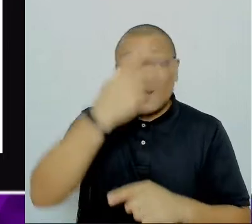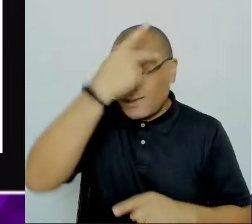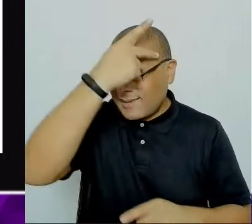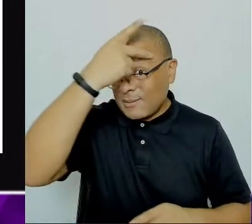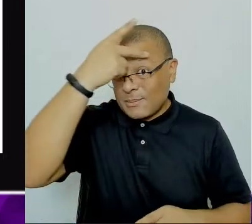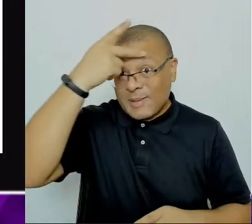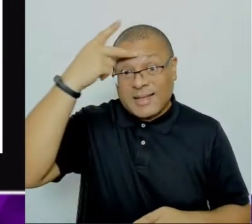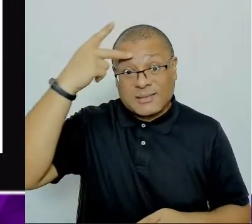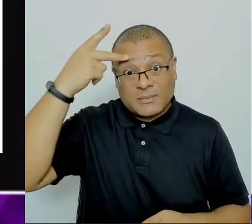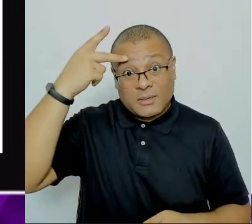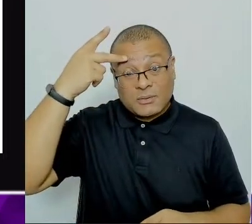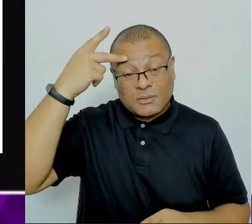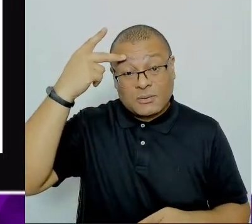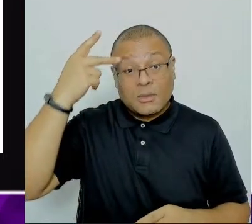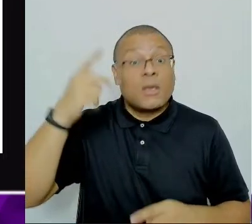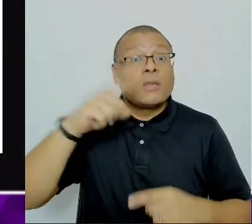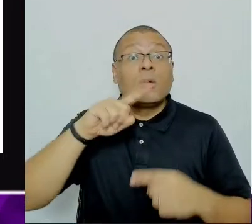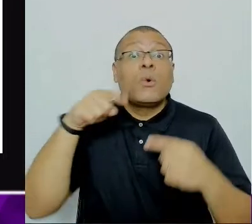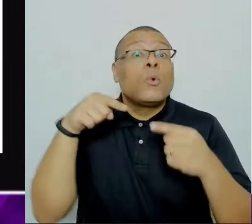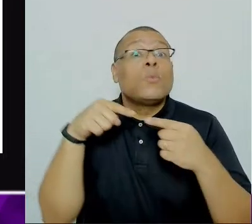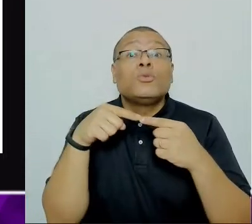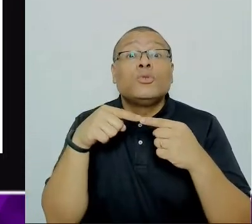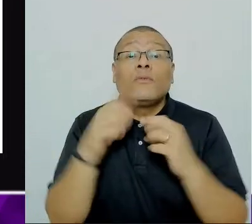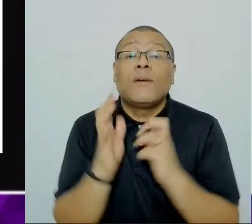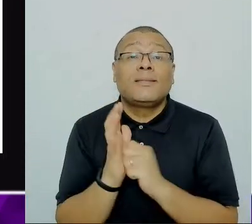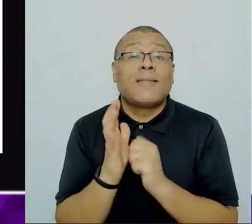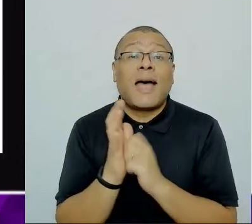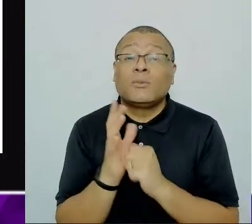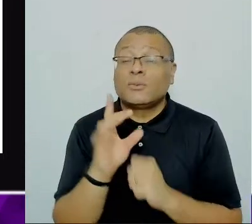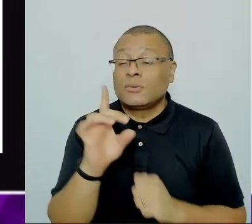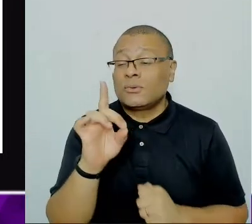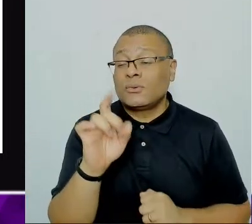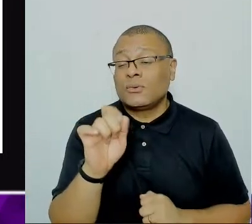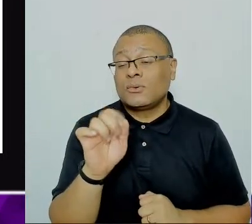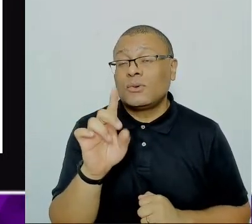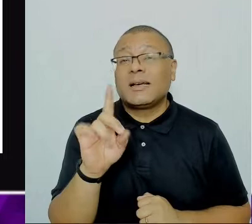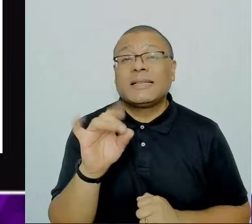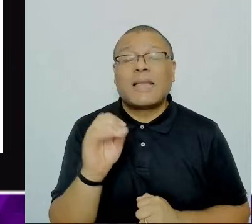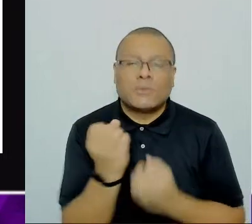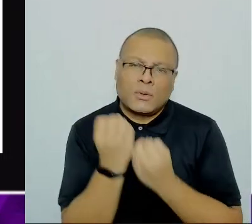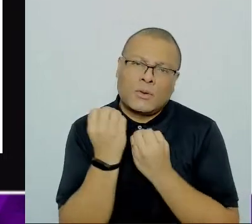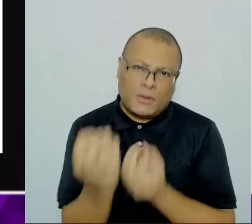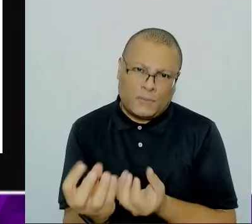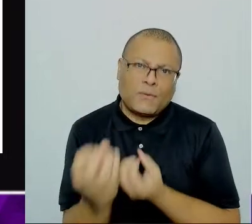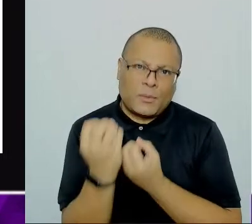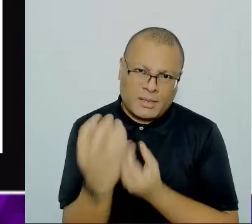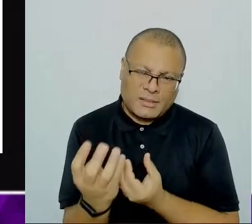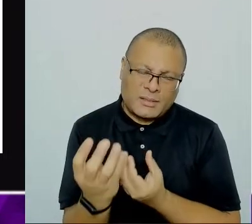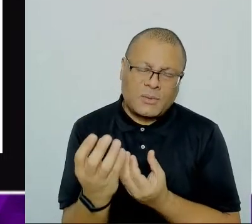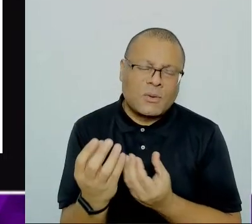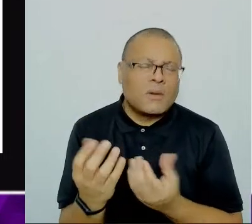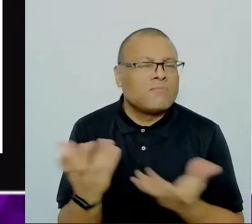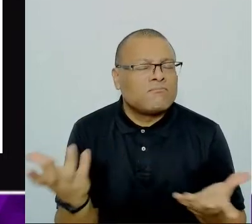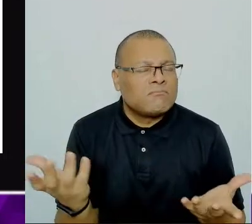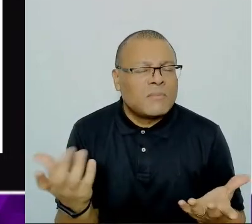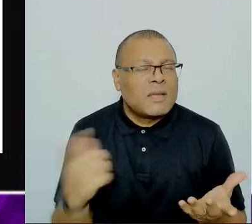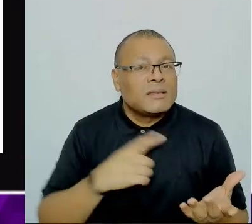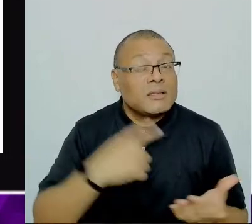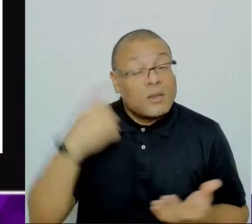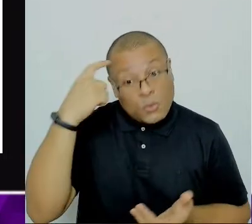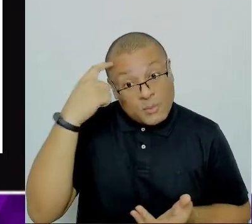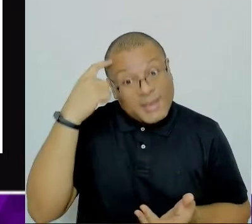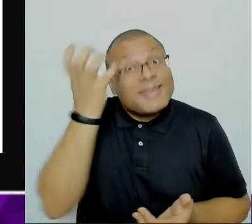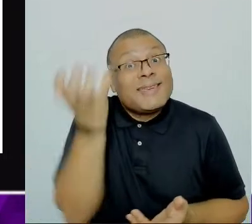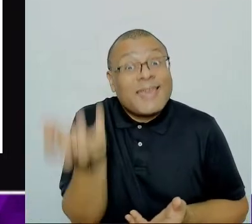Ou seja, no final são tudo dados, né? Mas dados, como eu falei para vocês, a gente está falando de ter uma inteligência e que